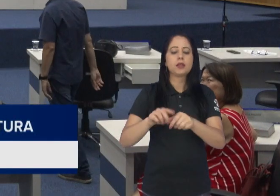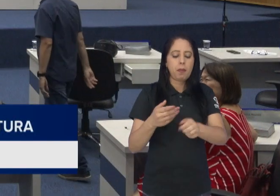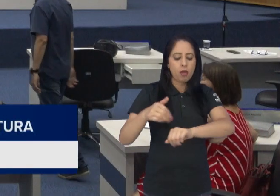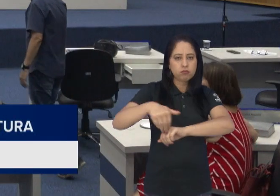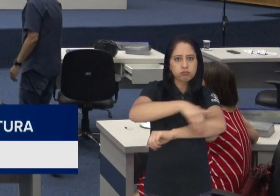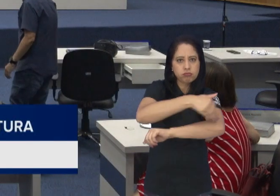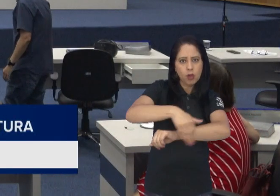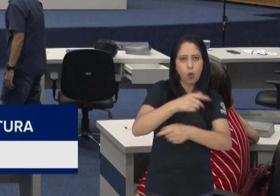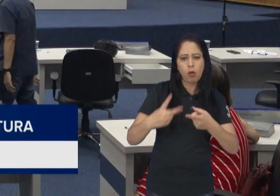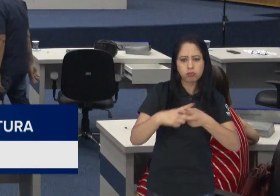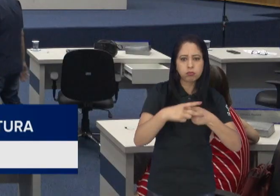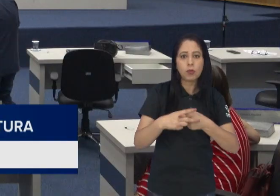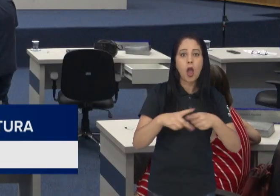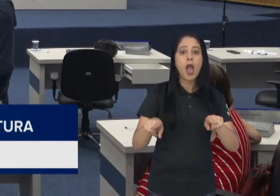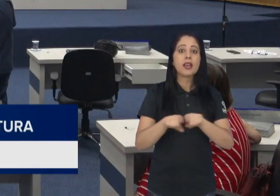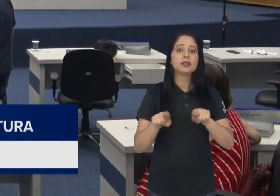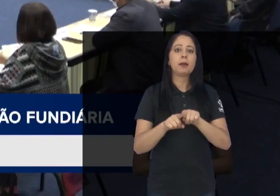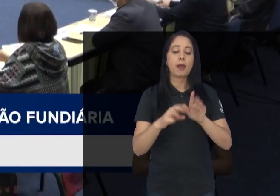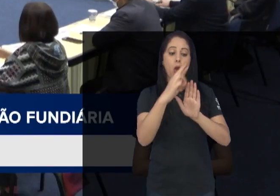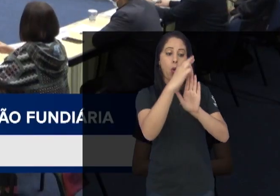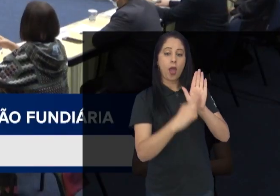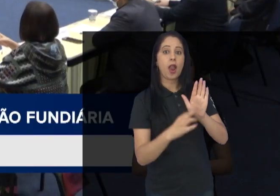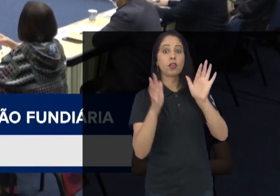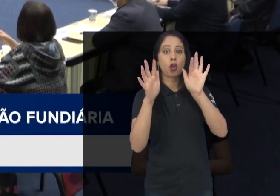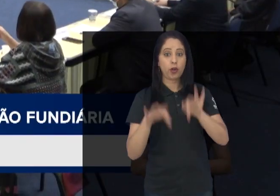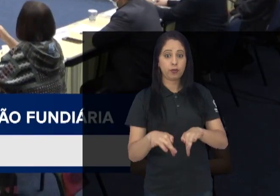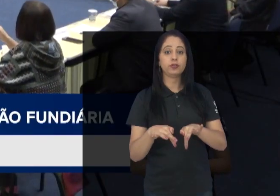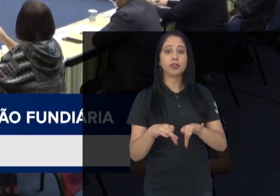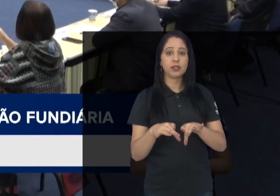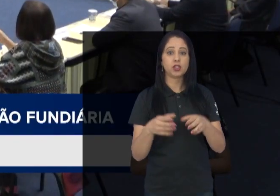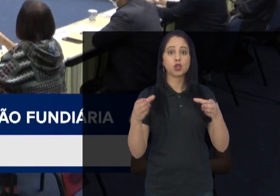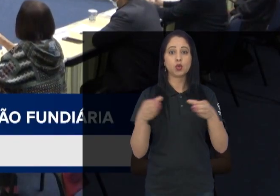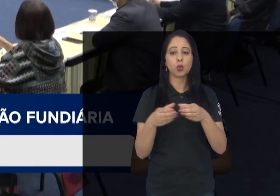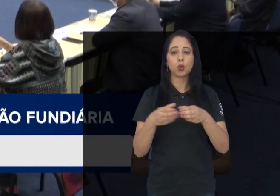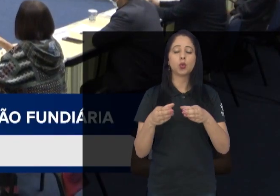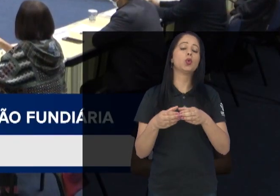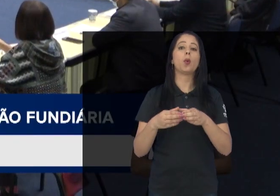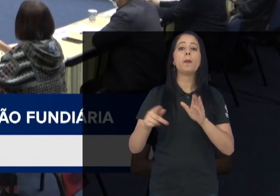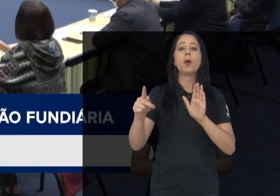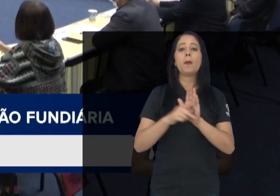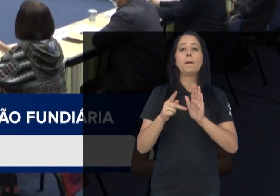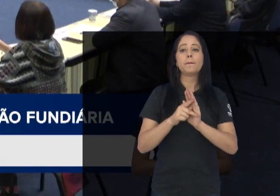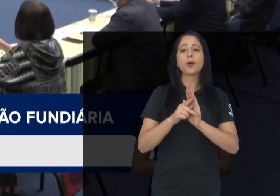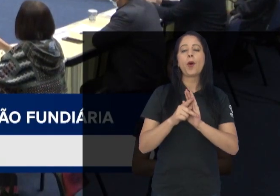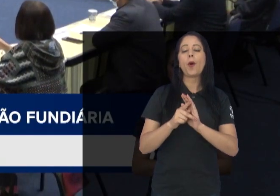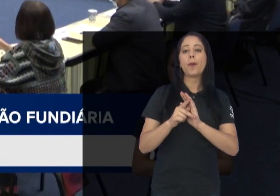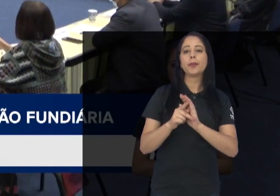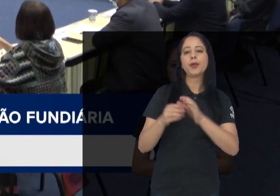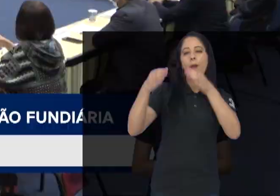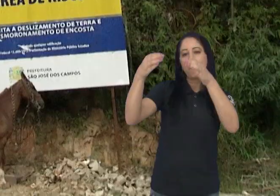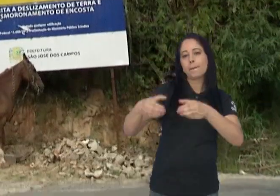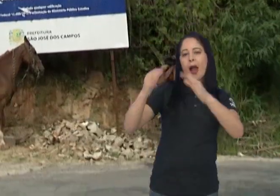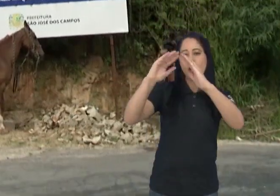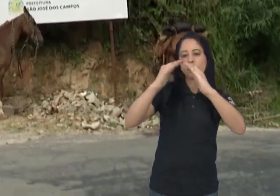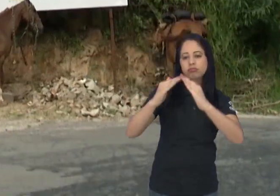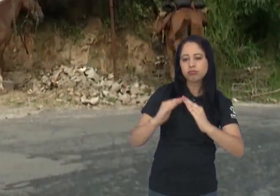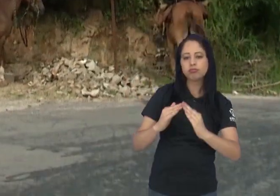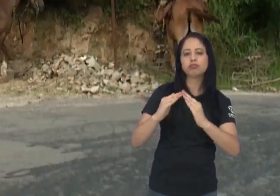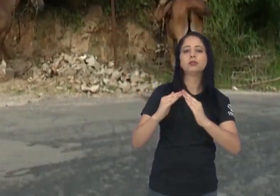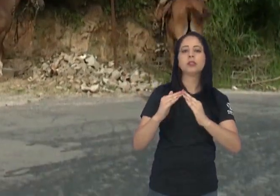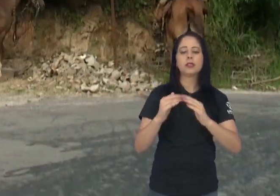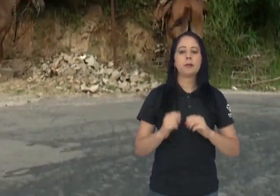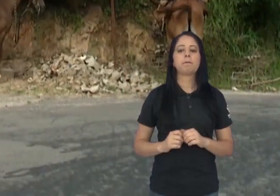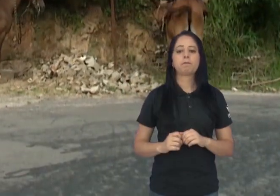foi analisado o relatório final da Comissão Especial de Estudos sobre Regularização Fundiária, criada